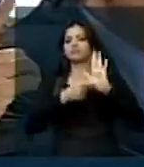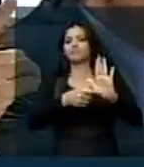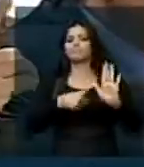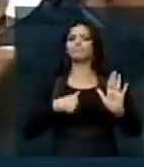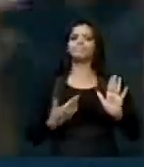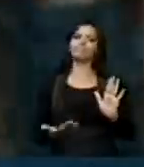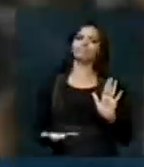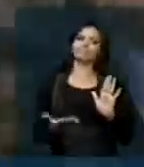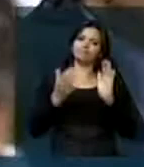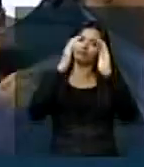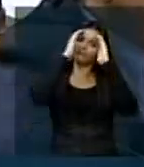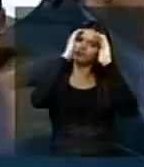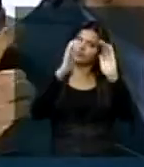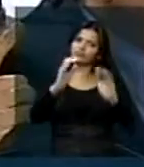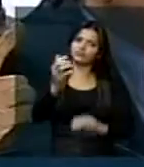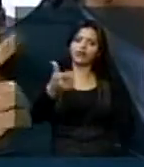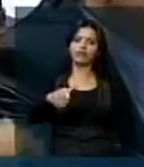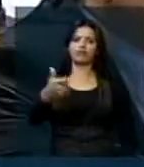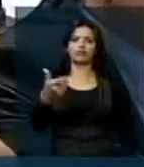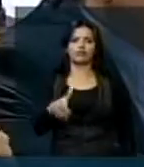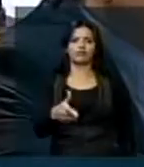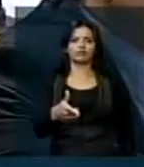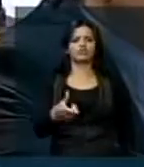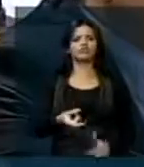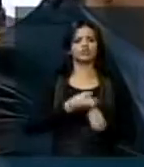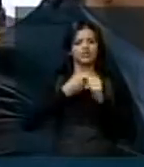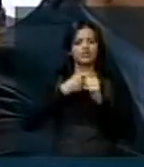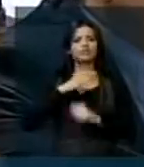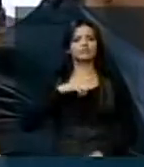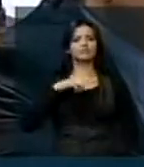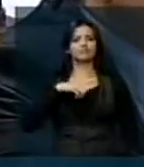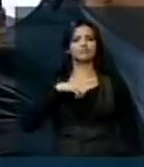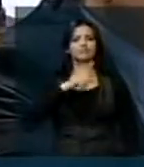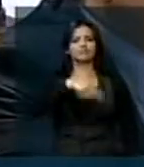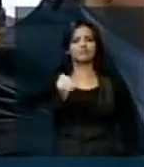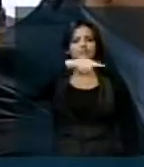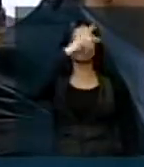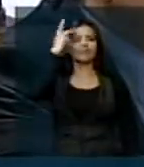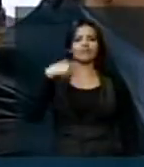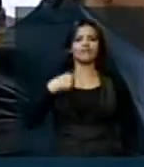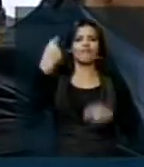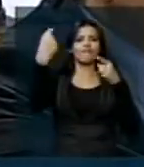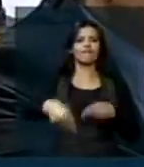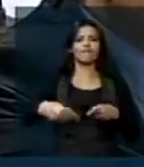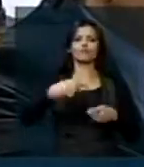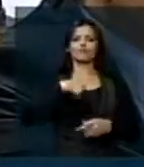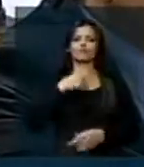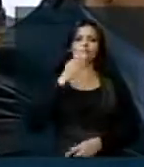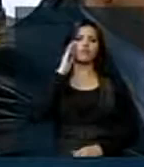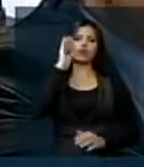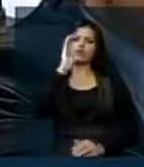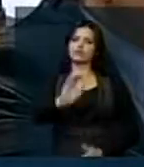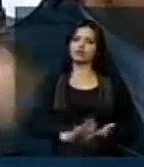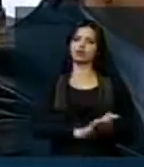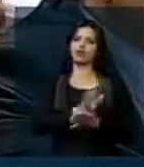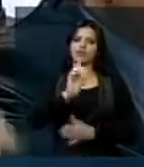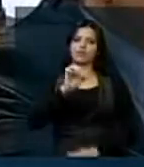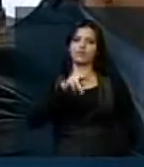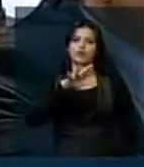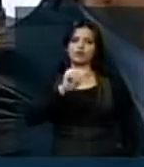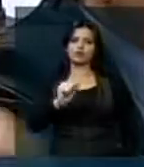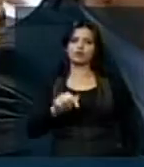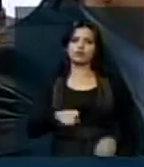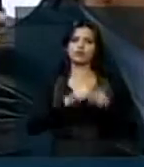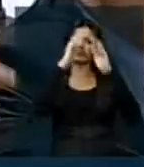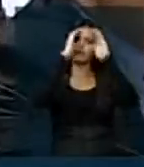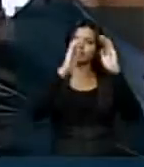dívida. Dívida daqueles que estão investindo contra a democracia, que estão investindo contra o